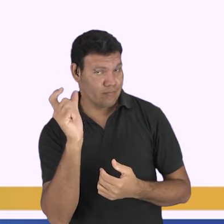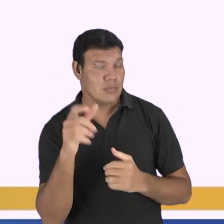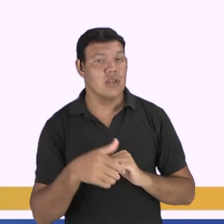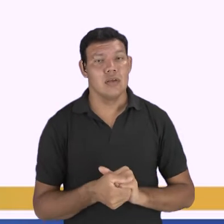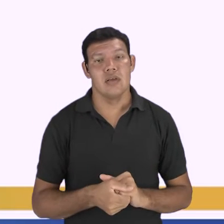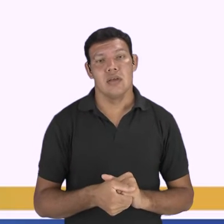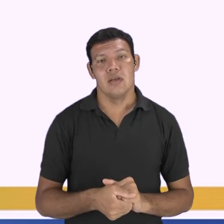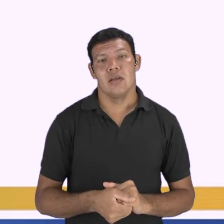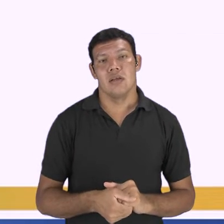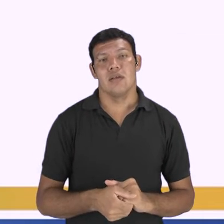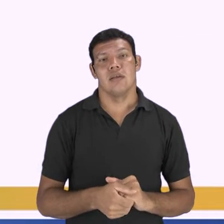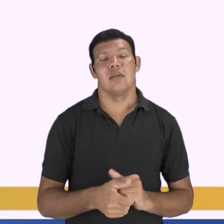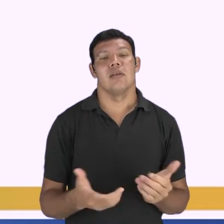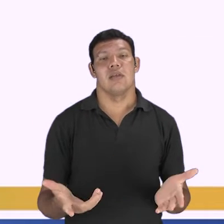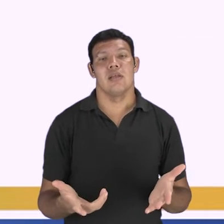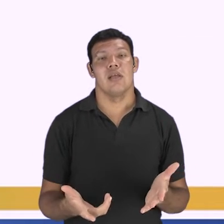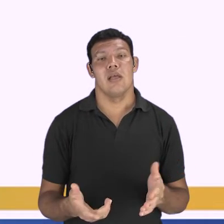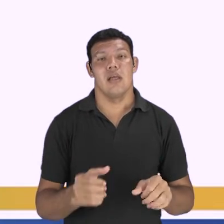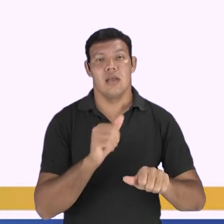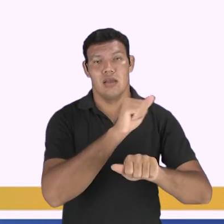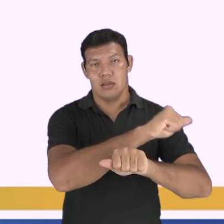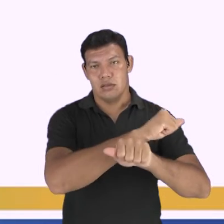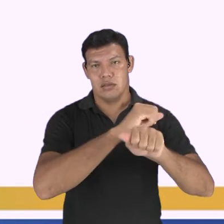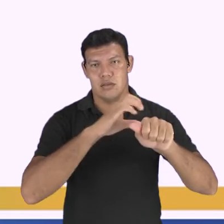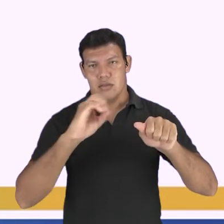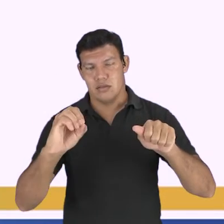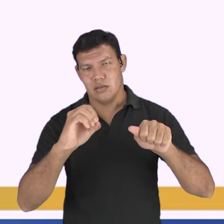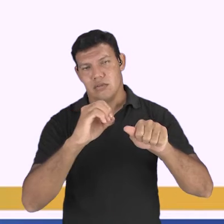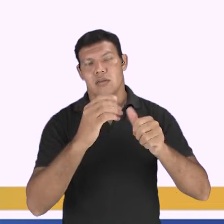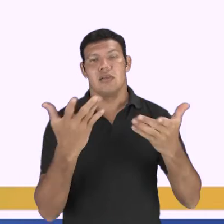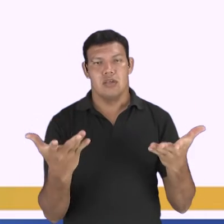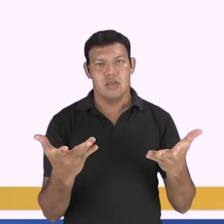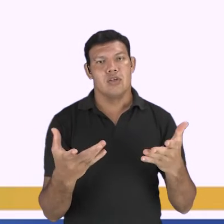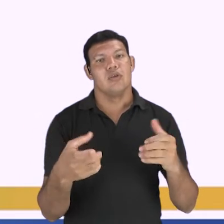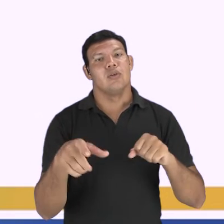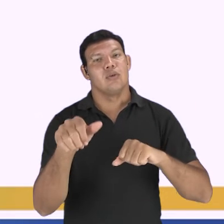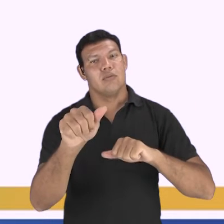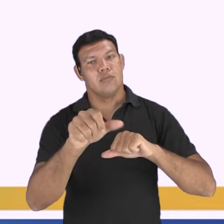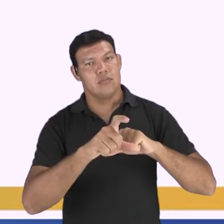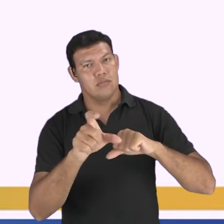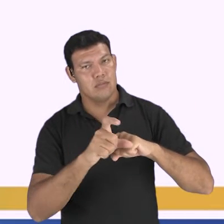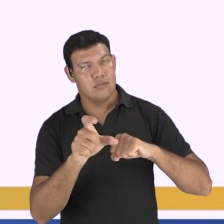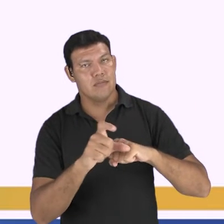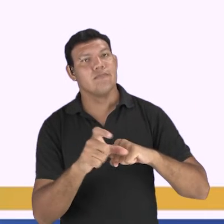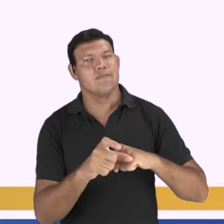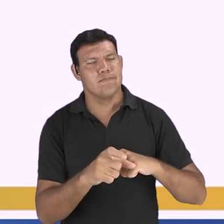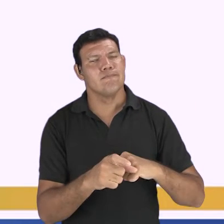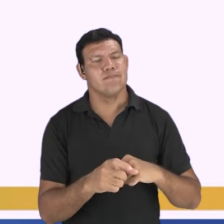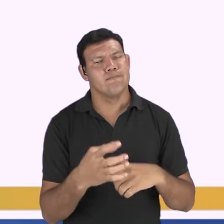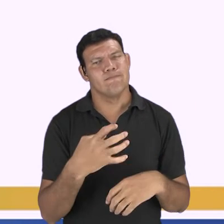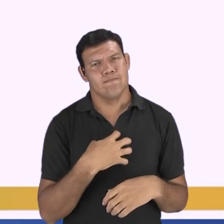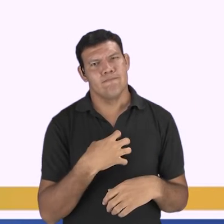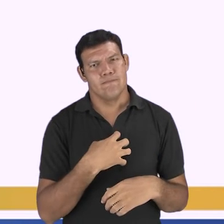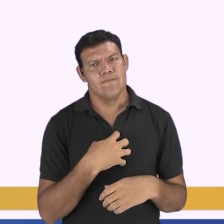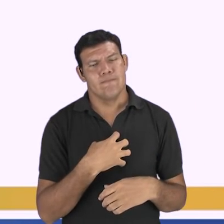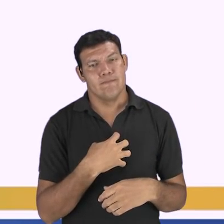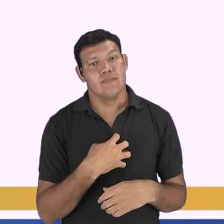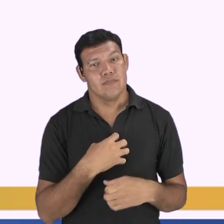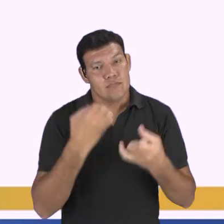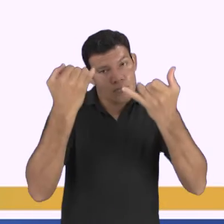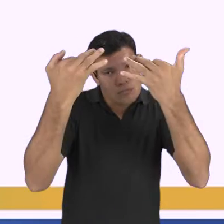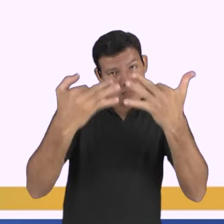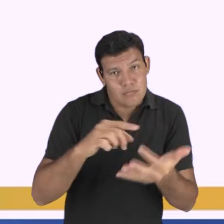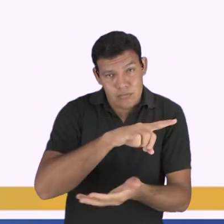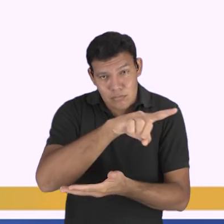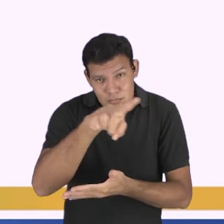está marcando que a próxima palavra vai ser um substantivo. Então, é mais ou menos nesse sentido que eu estou tentando explicar